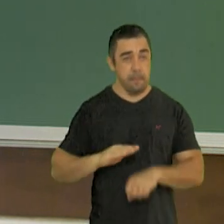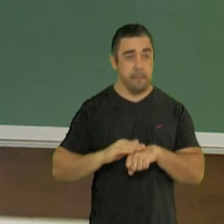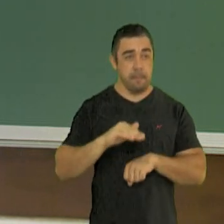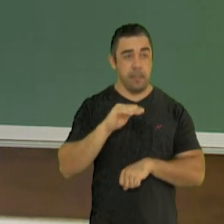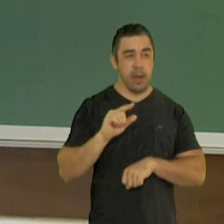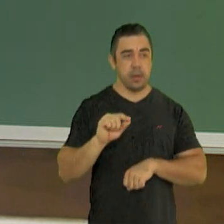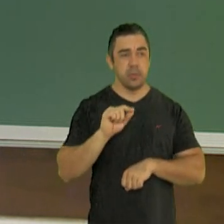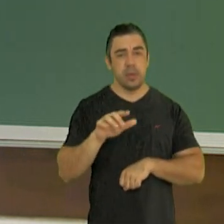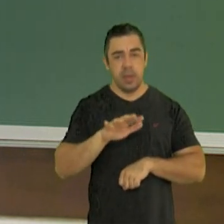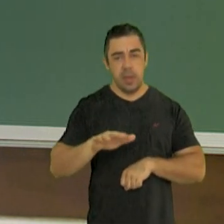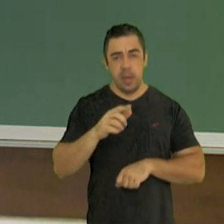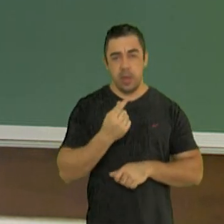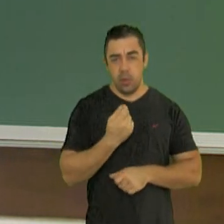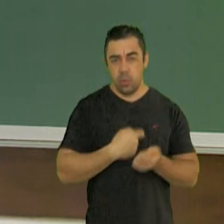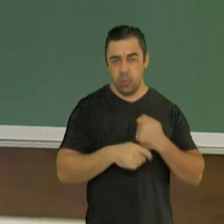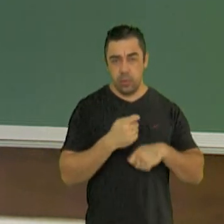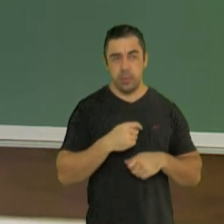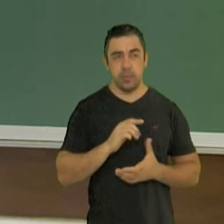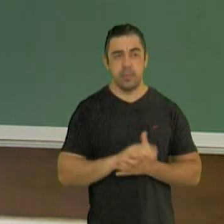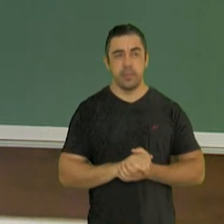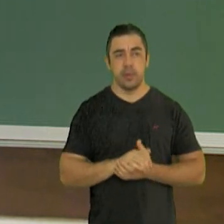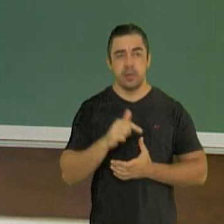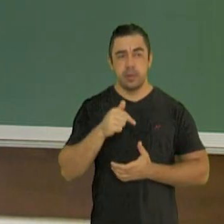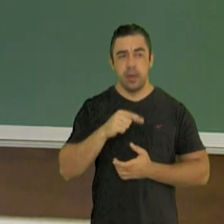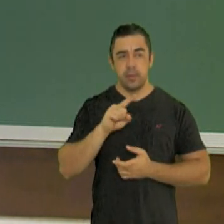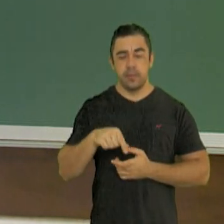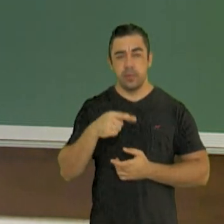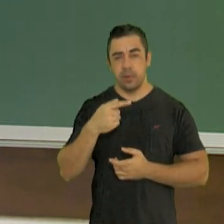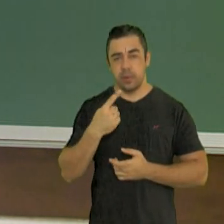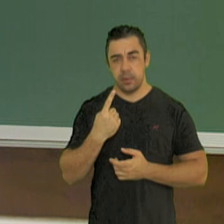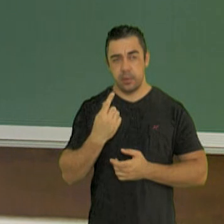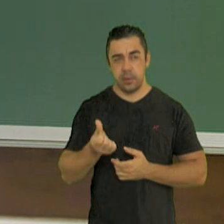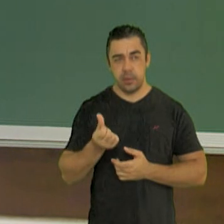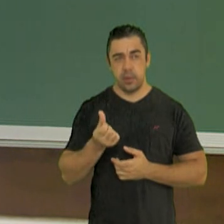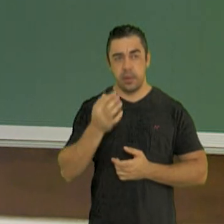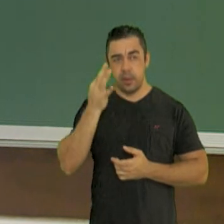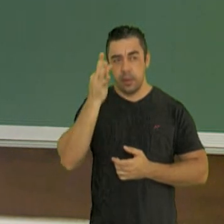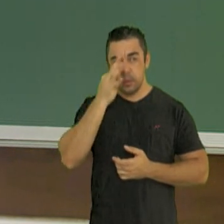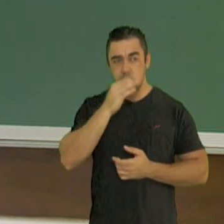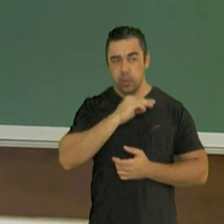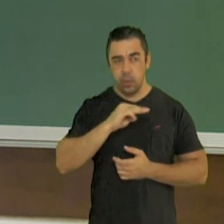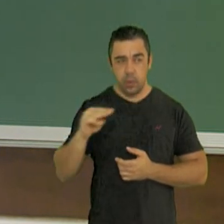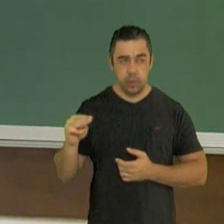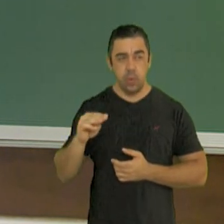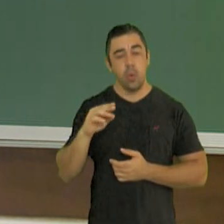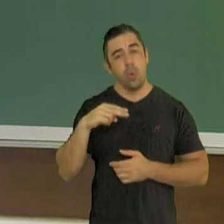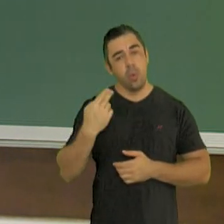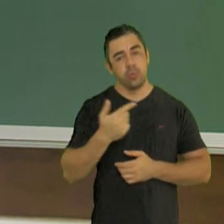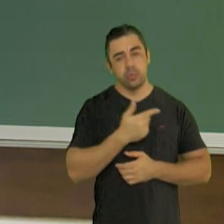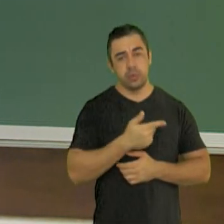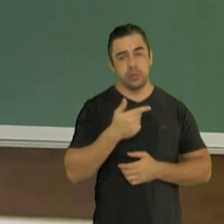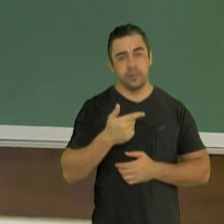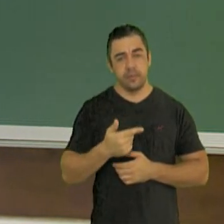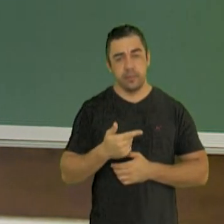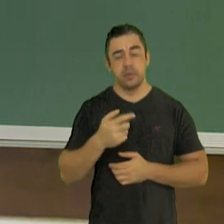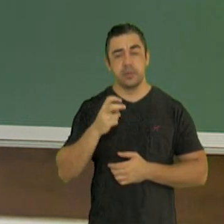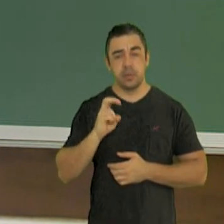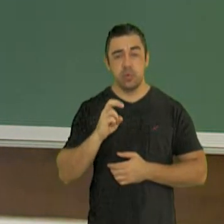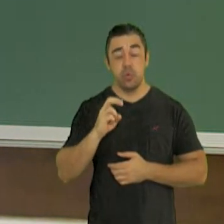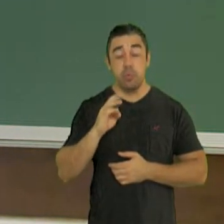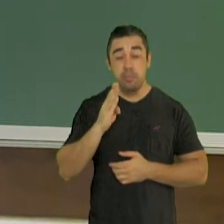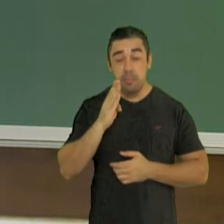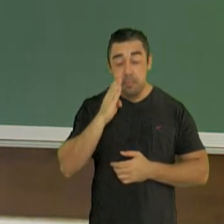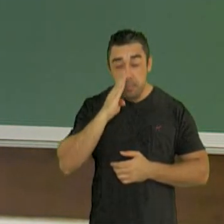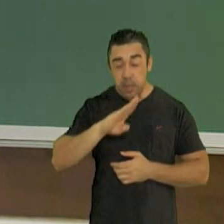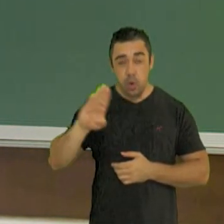cidades europeias, né? Chega a 7,16 trilhões de rublos, ou 225 bilhões de dólares. E é uma cidade